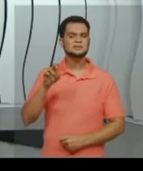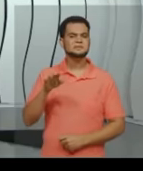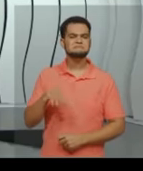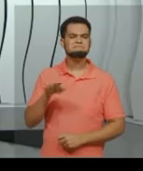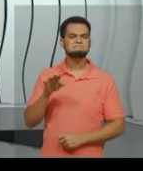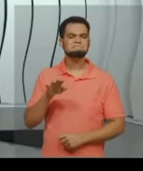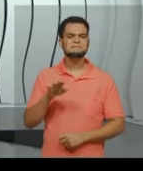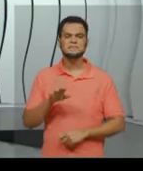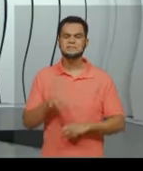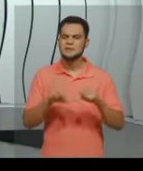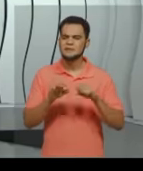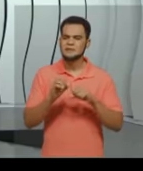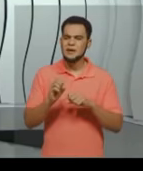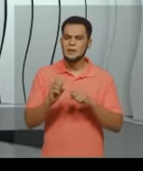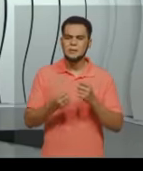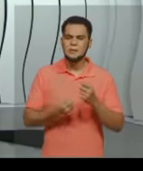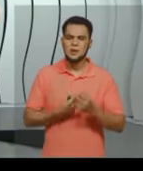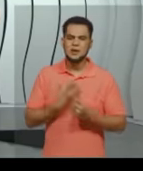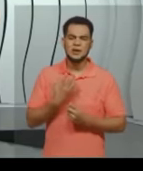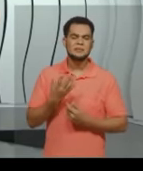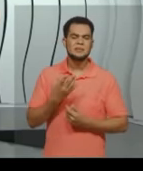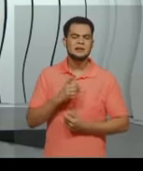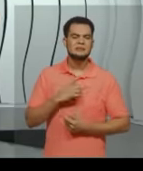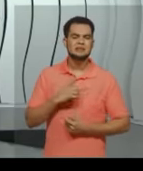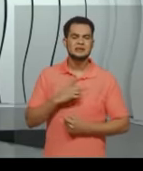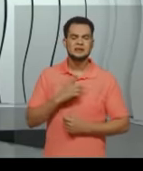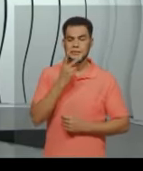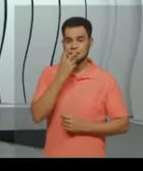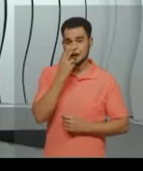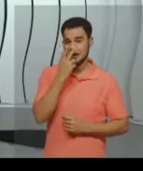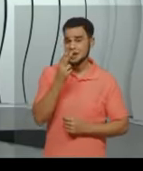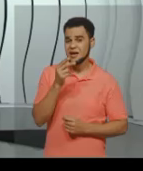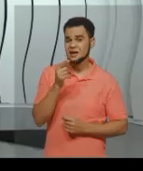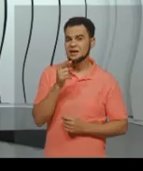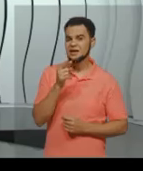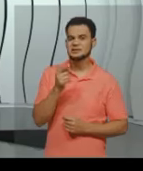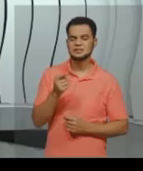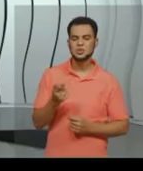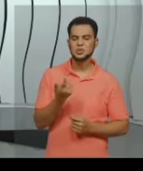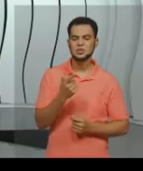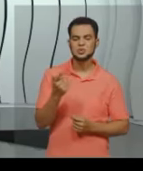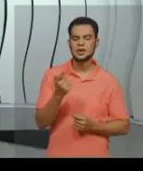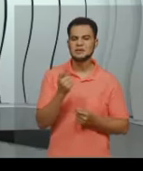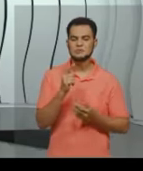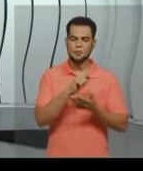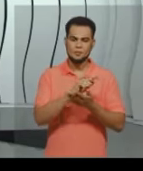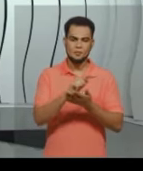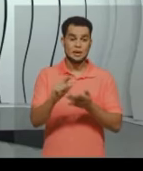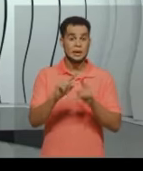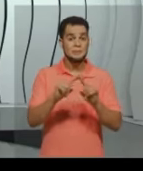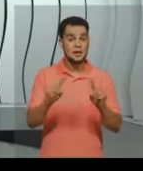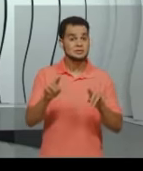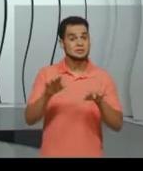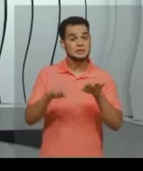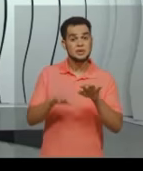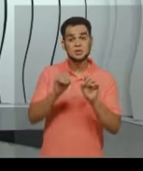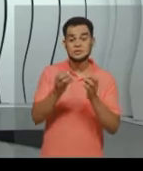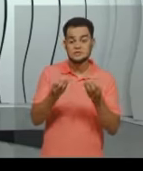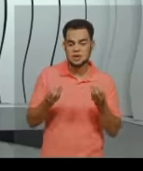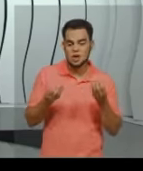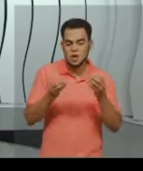a gente quase que nem é o que ele disse, é o que a gente projeta ali. E o poema tem muito isso, de todos os textos literários, é o